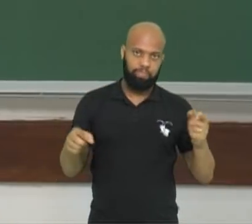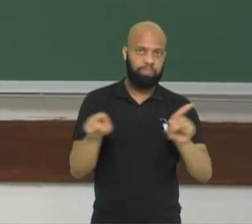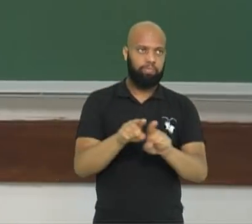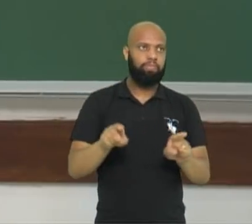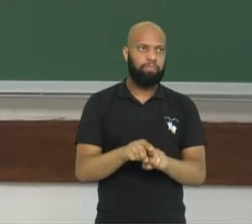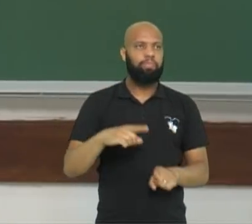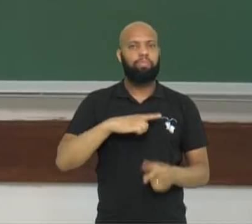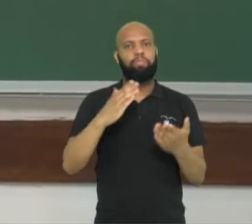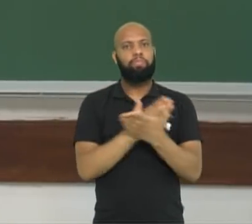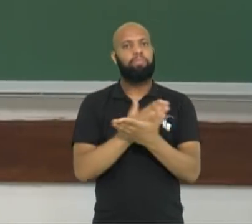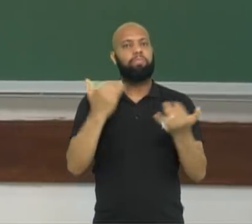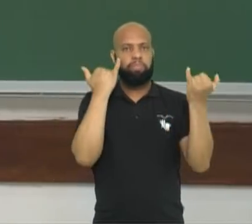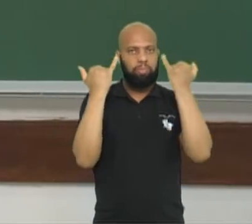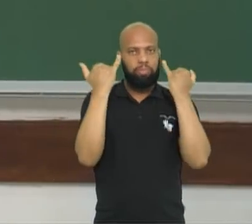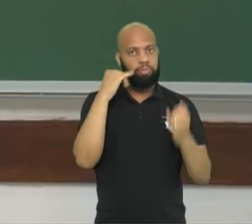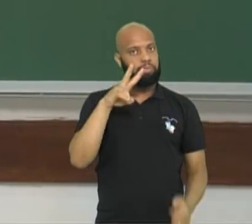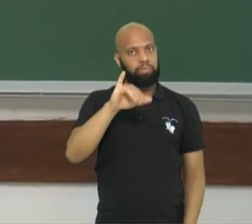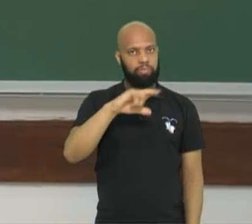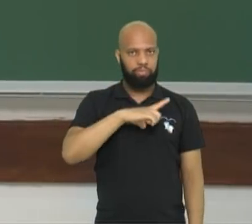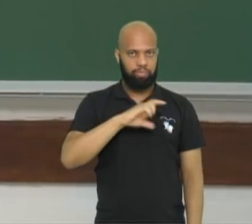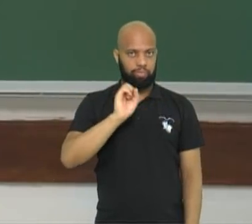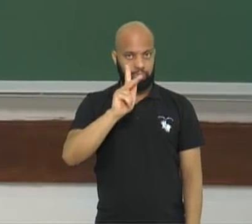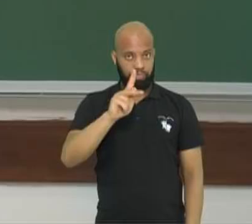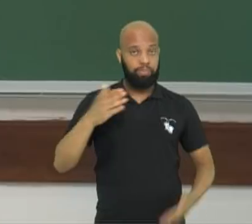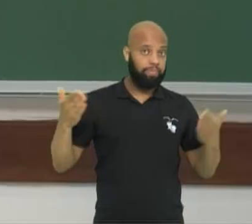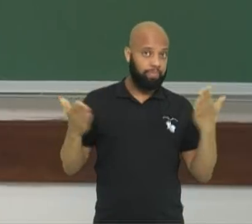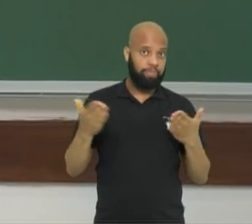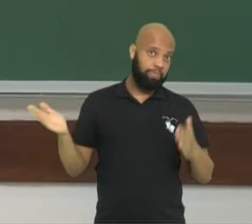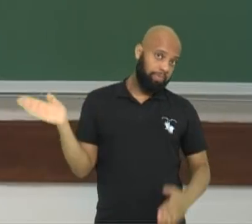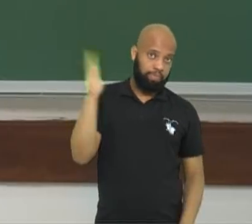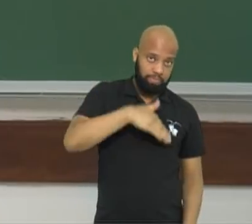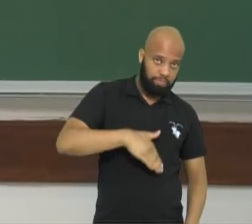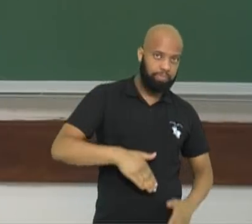talvez mais algumas informações, beleza? Então, vamos lá?